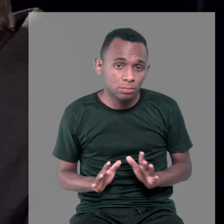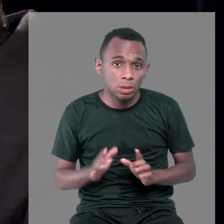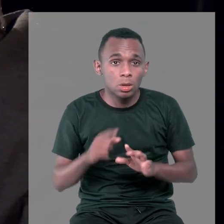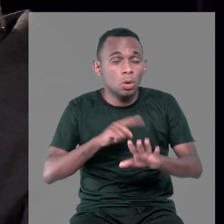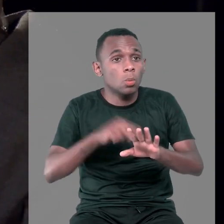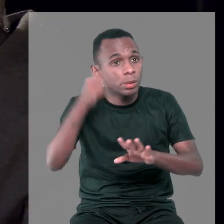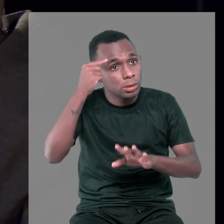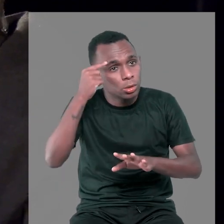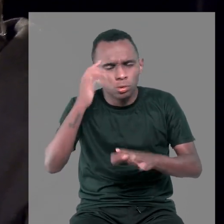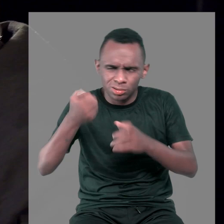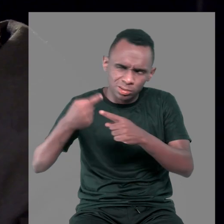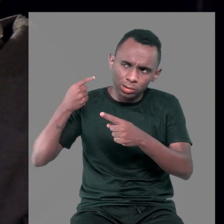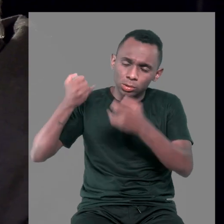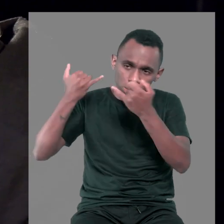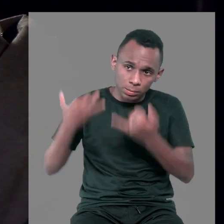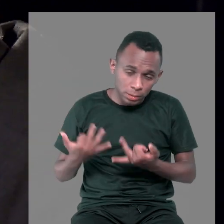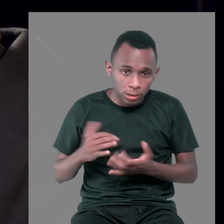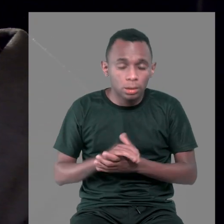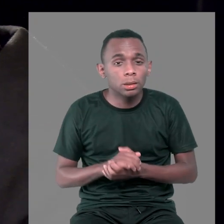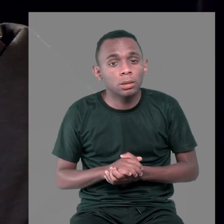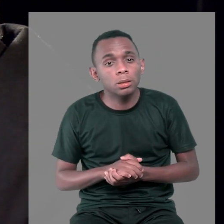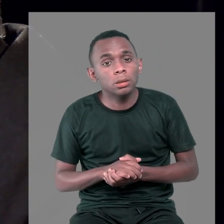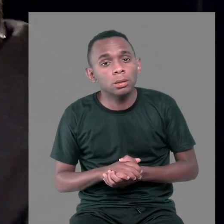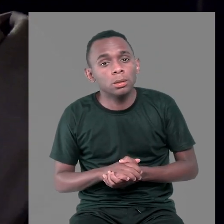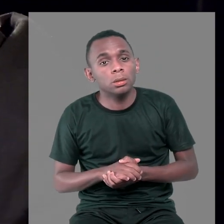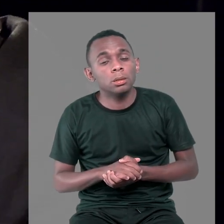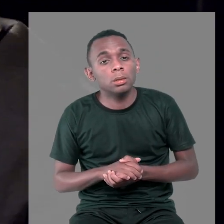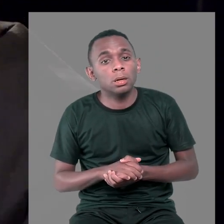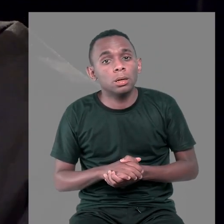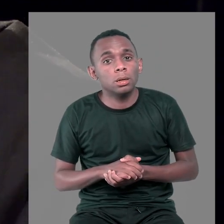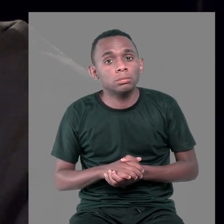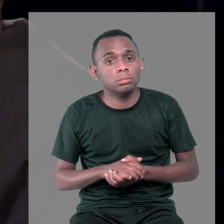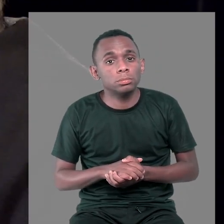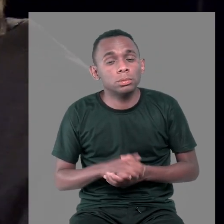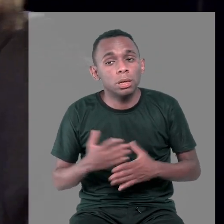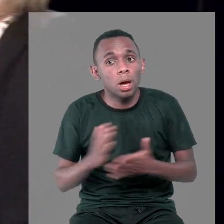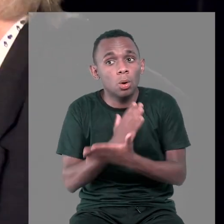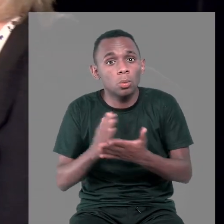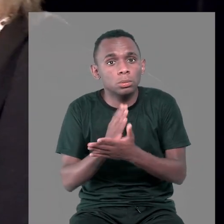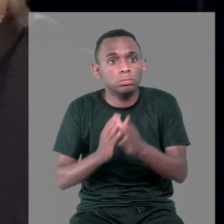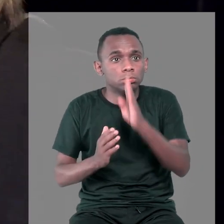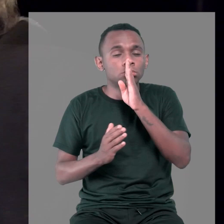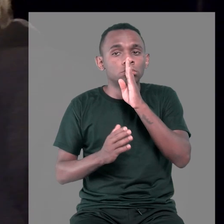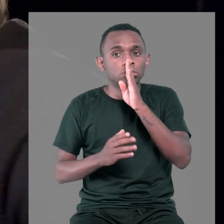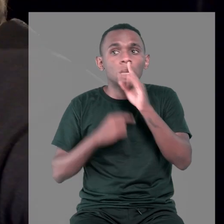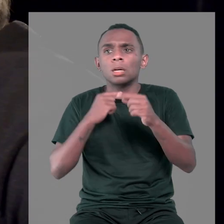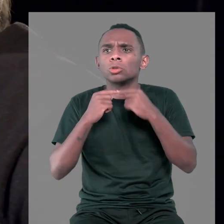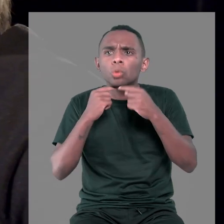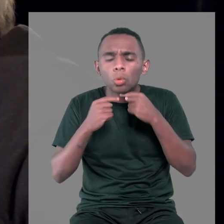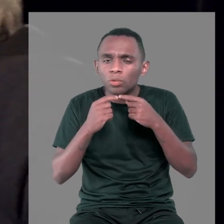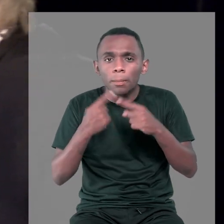uma sociedade democrática, ela é tamponada, ela é neutralizada pela ideologia, pelo